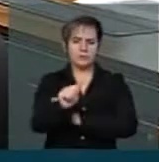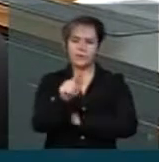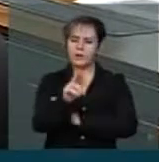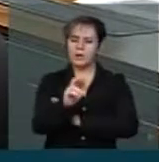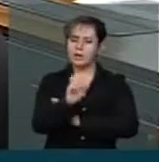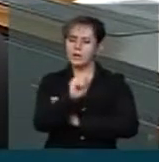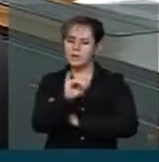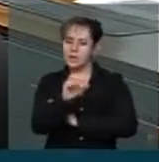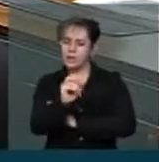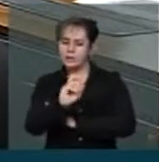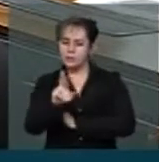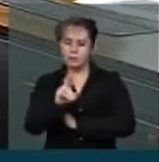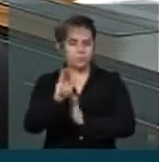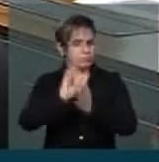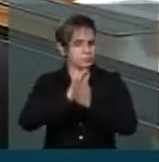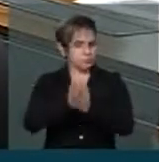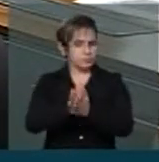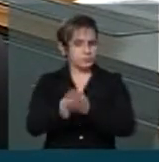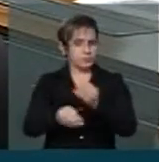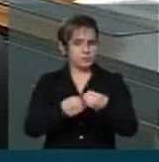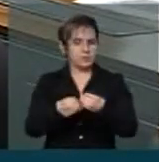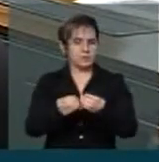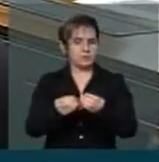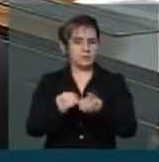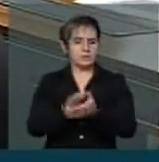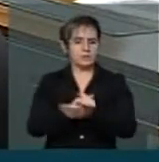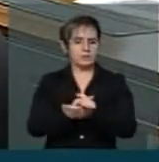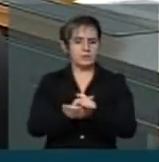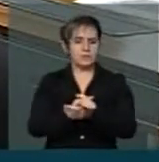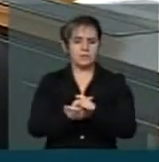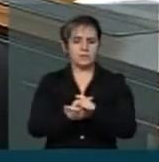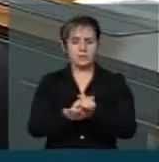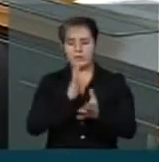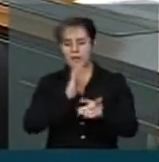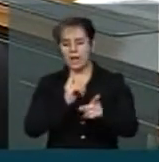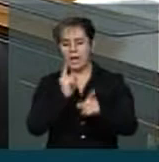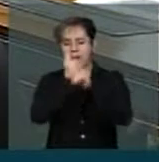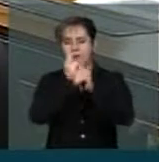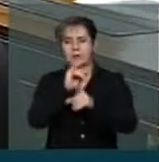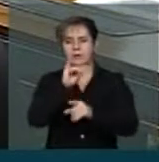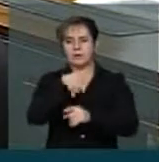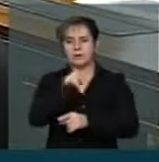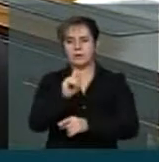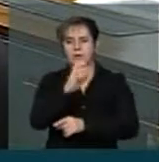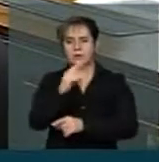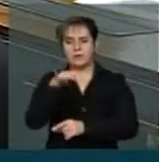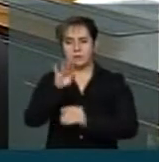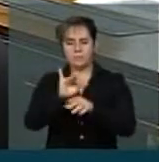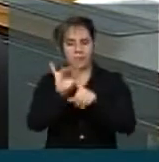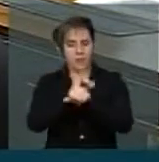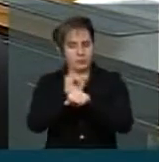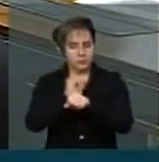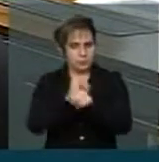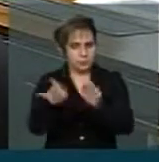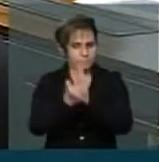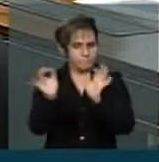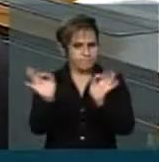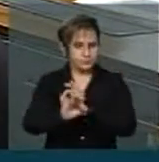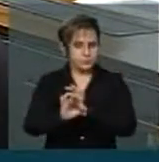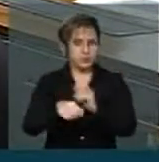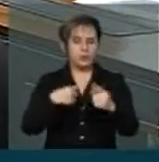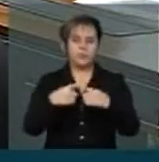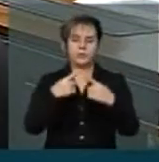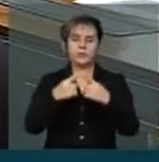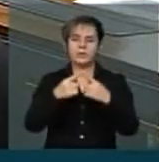agressor, ofensor não quer dizer que esteja fazendo agressão física, é que esteja impactando a realidade da infraestrutura. Porque o sistema